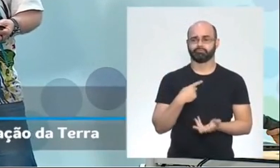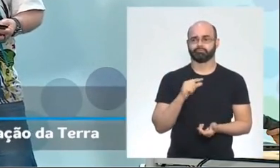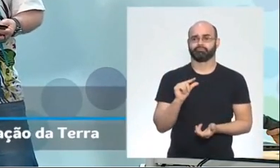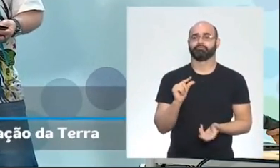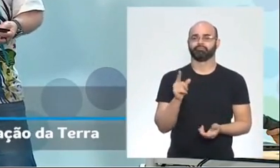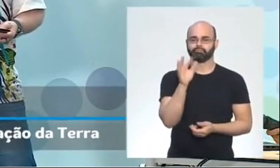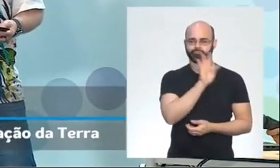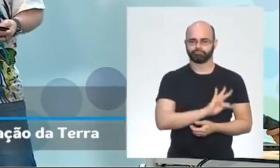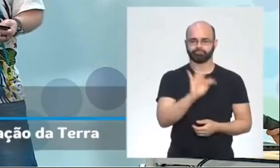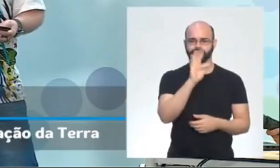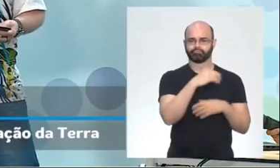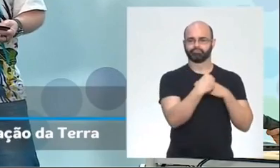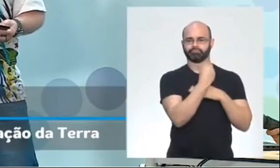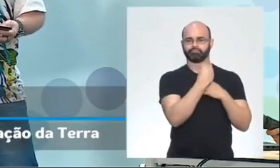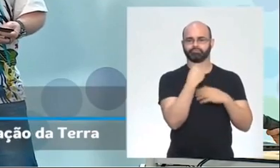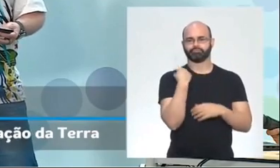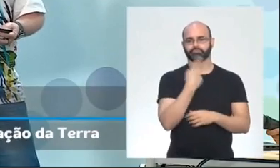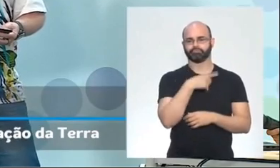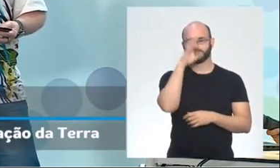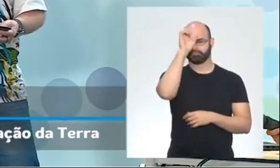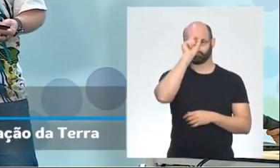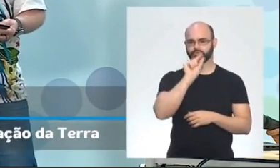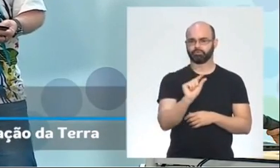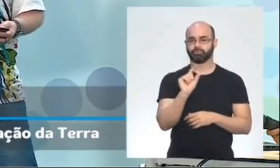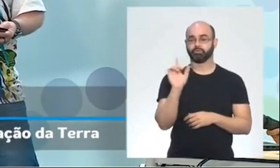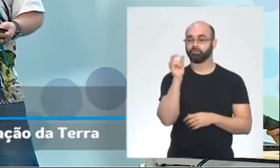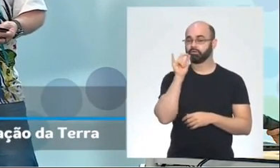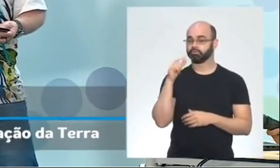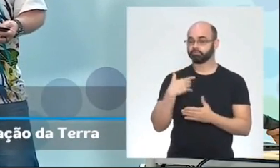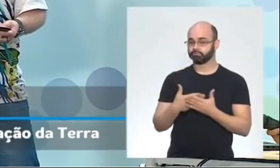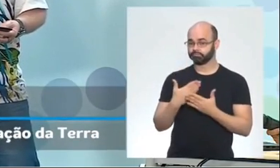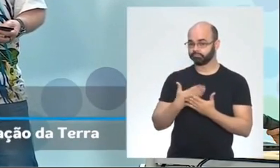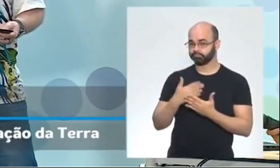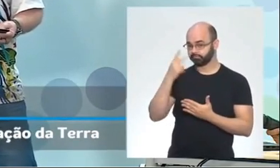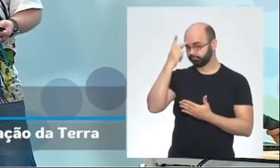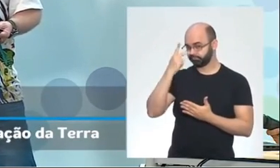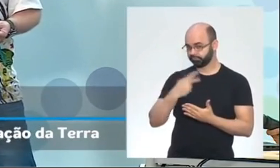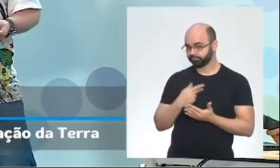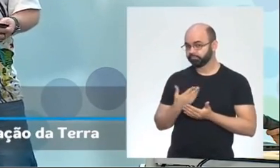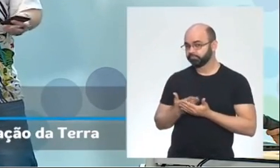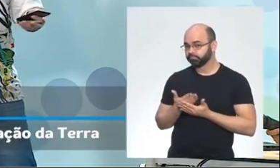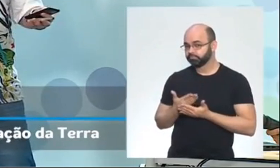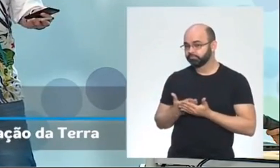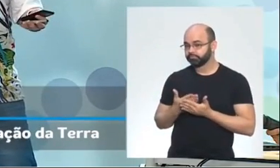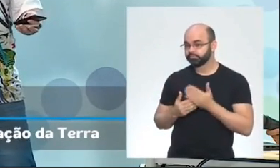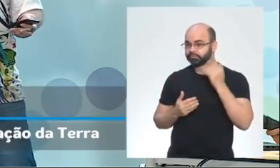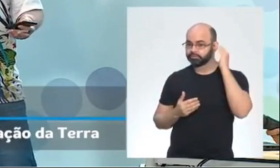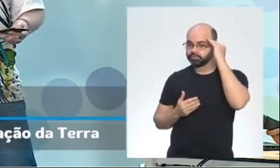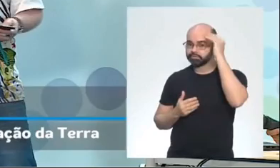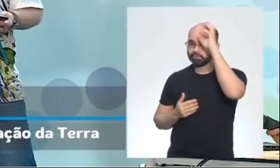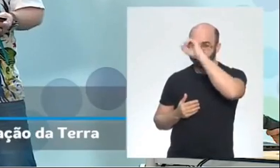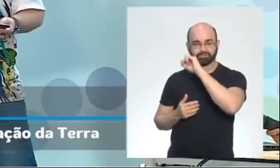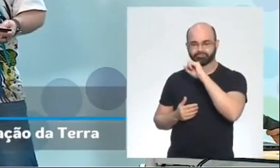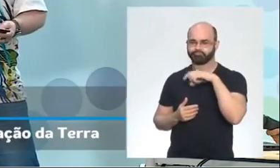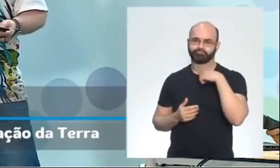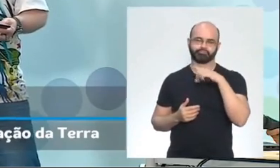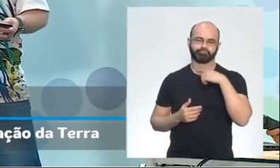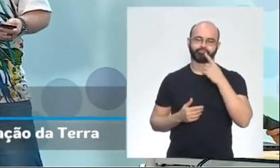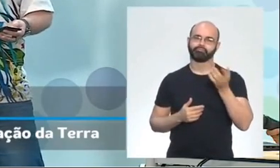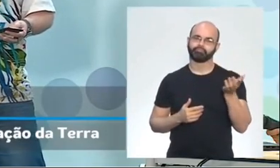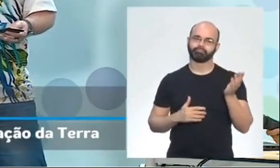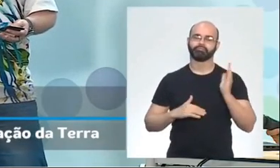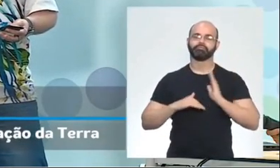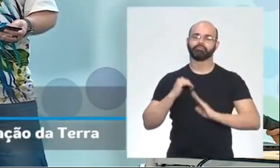na faculdade. Agora, se nós não praticarmos, se nós não estudarmos, se nós não entendermos, não vamos chegar a nada. Então, a